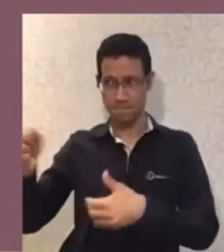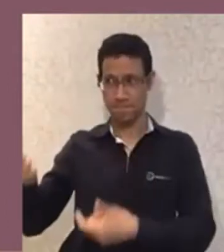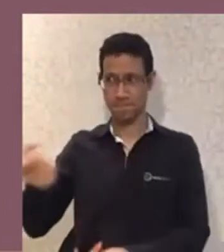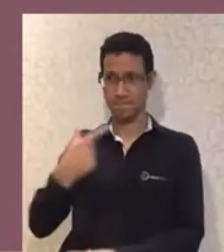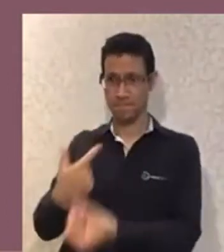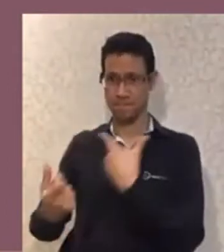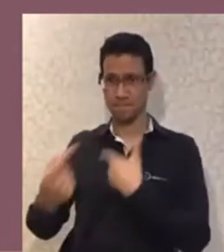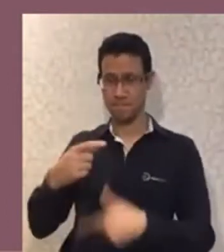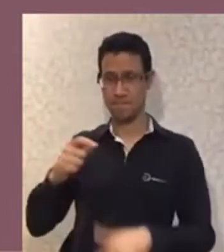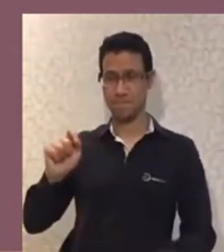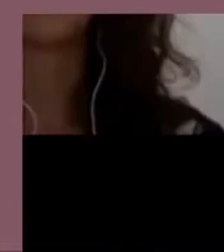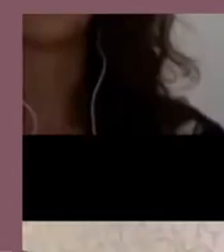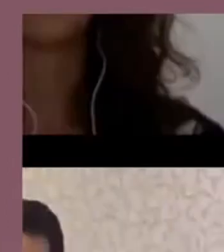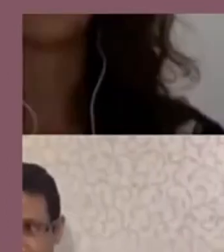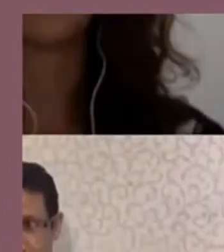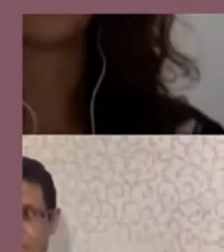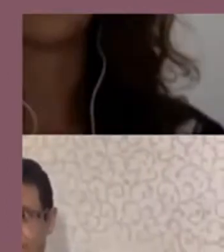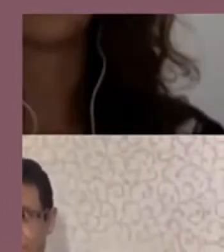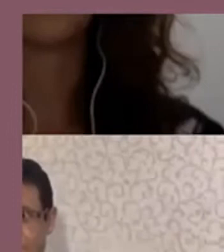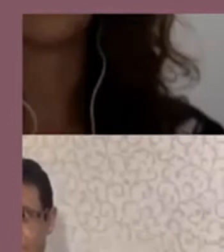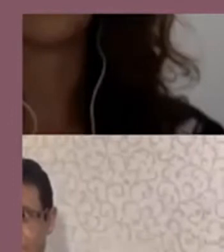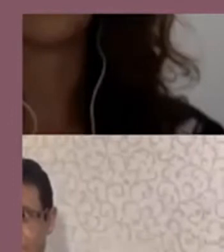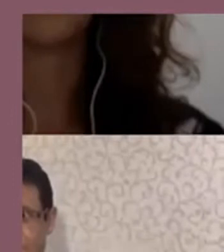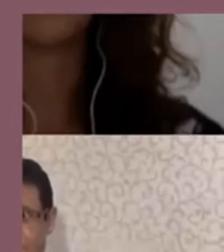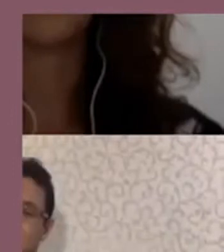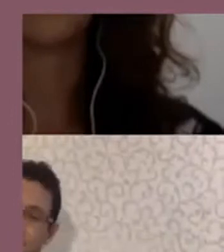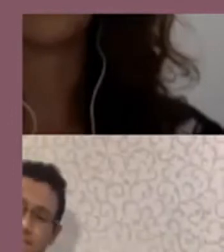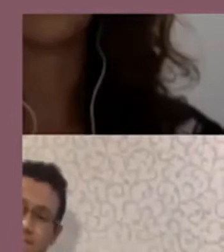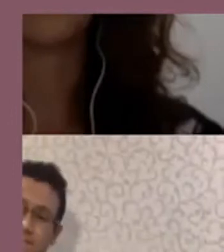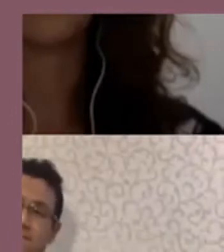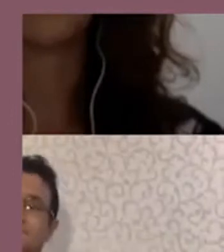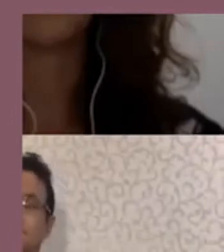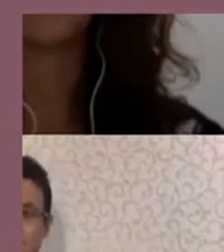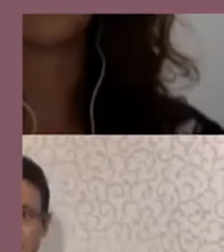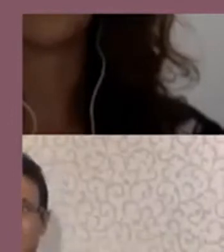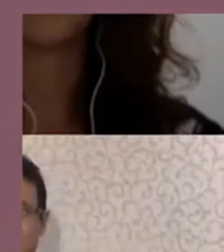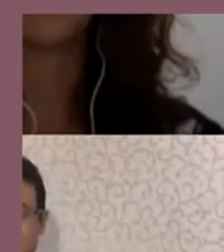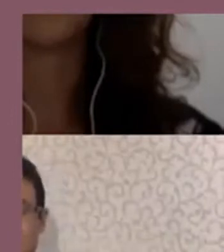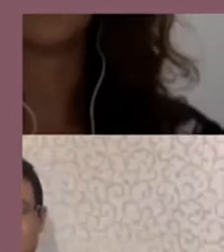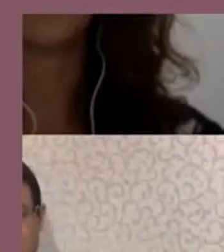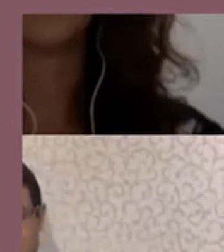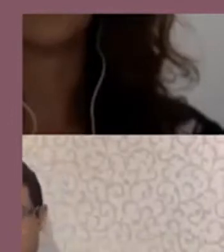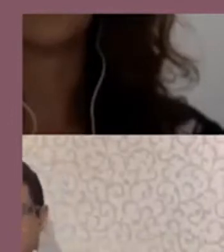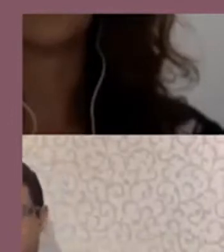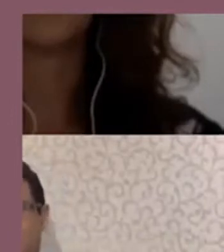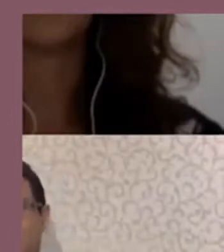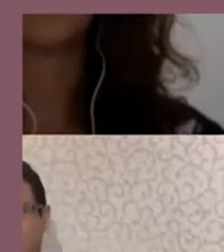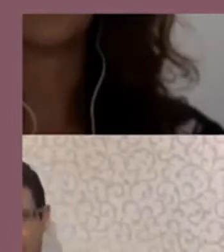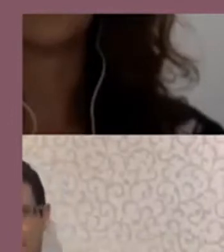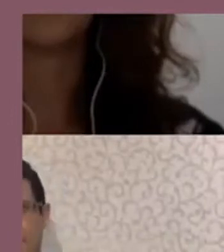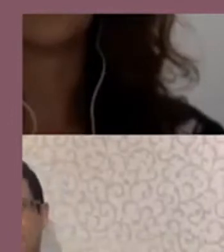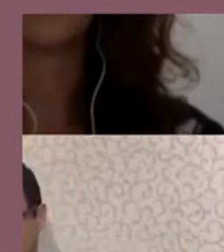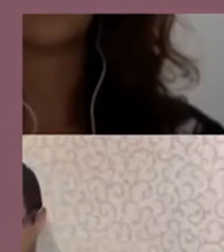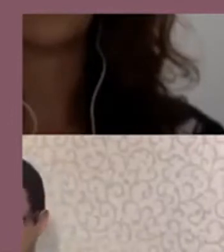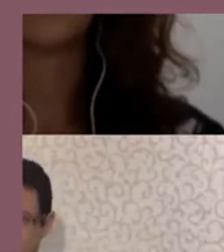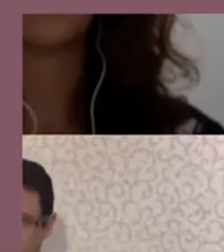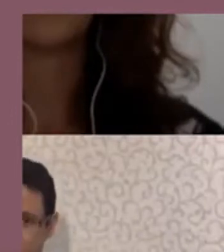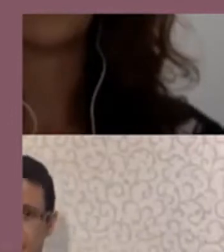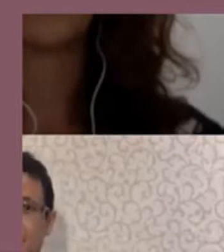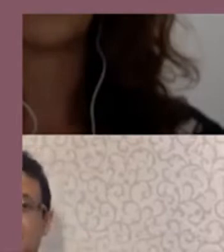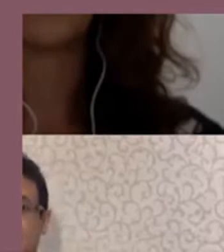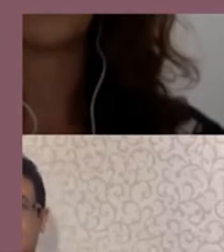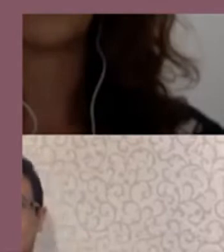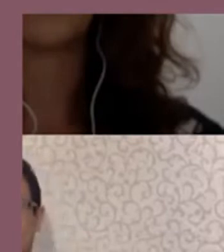essa tua atitude é uma atitude que, inclusive, pode ser punida por lei, no caso do racismo.